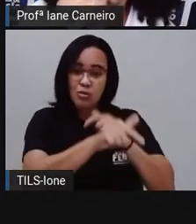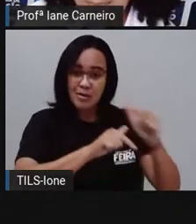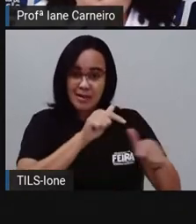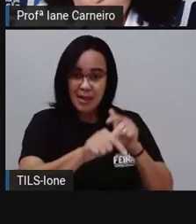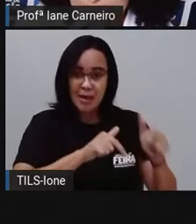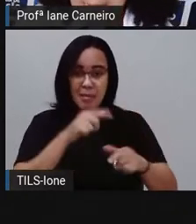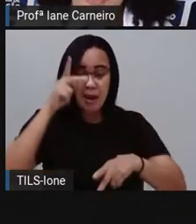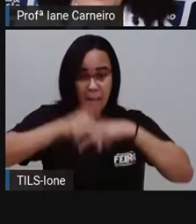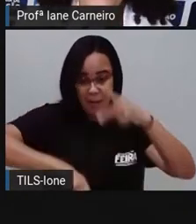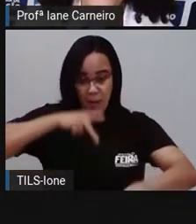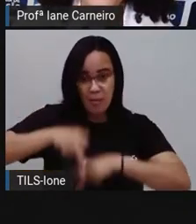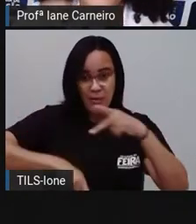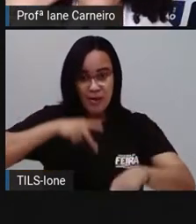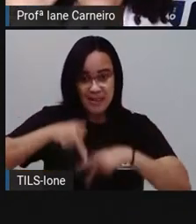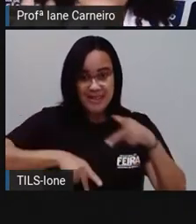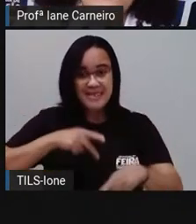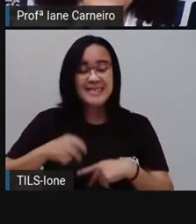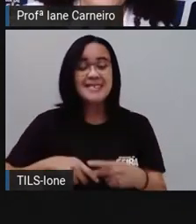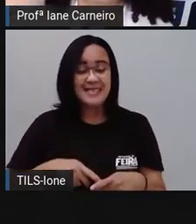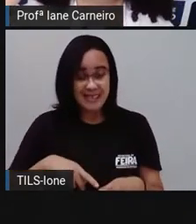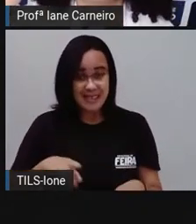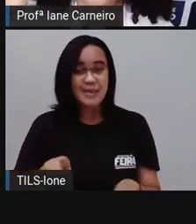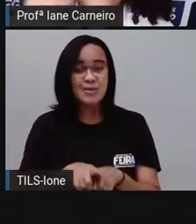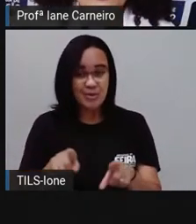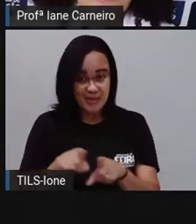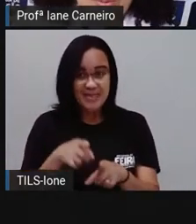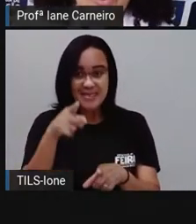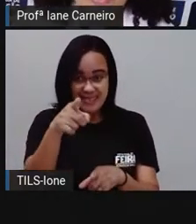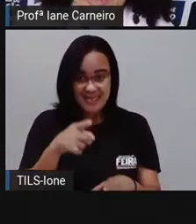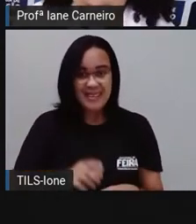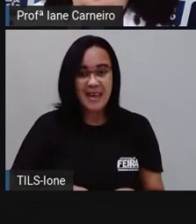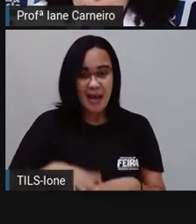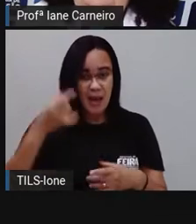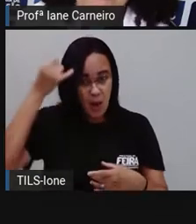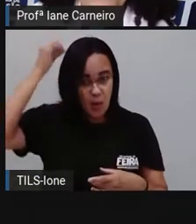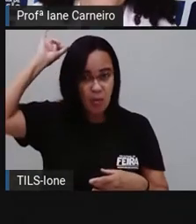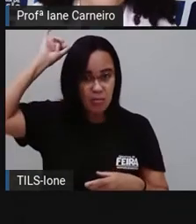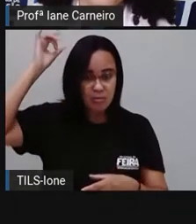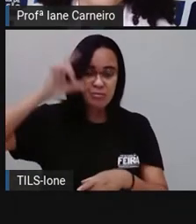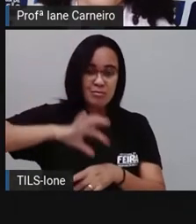povo sertanejo, tá certo? E cuida, que curte o coro do boi, né?